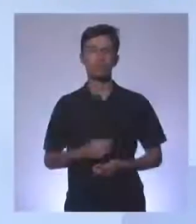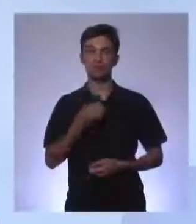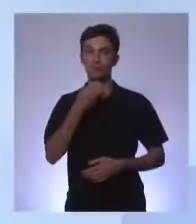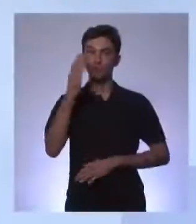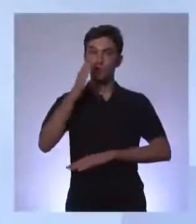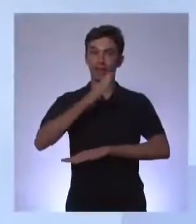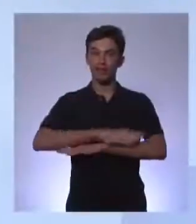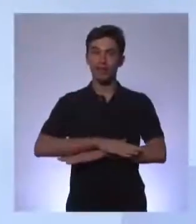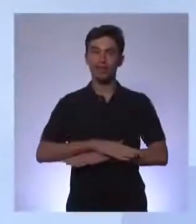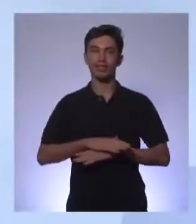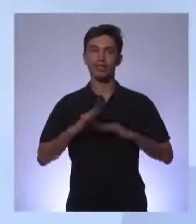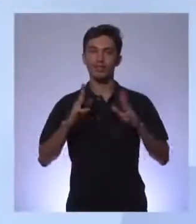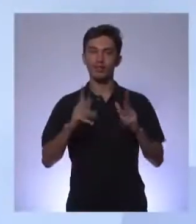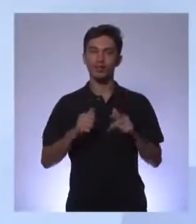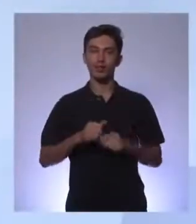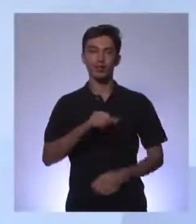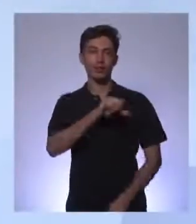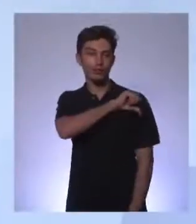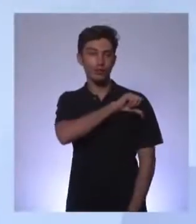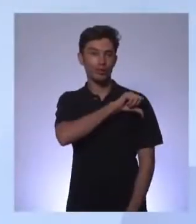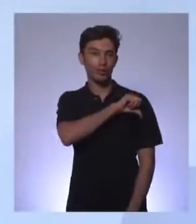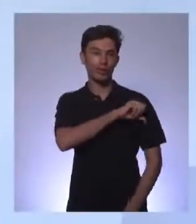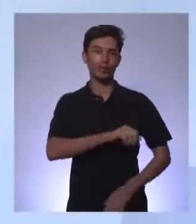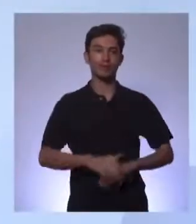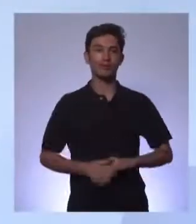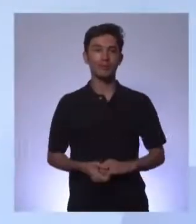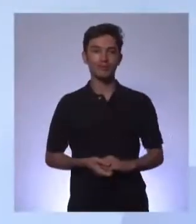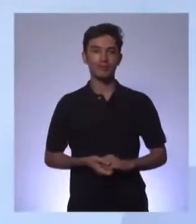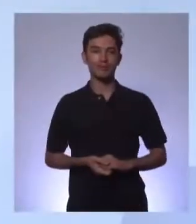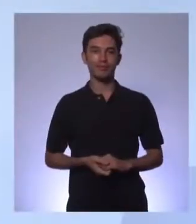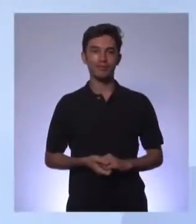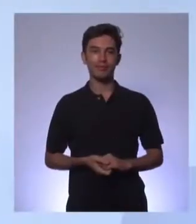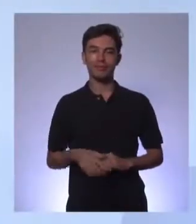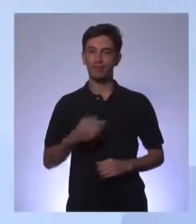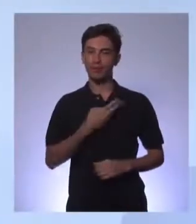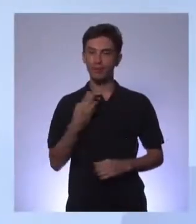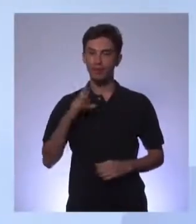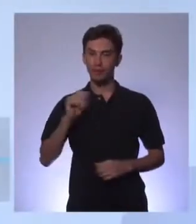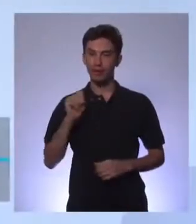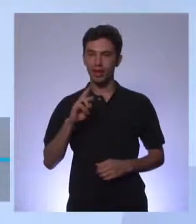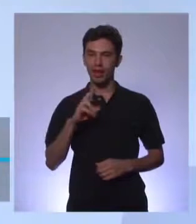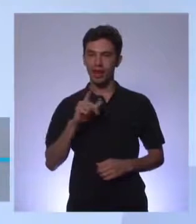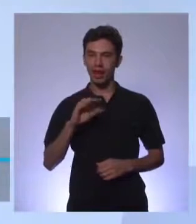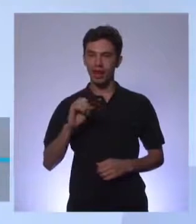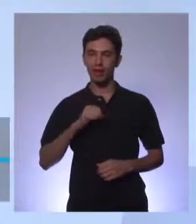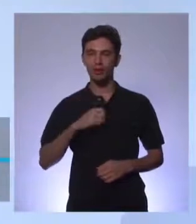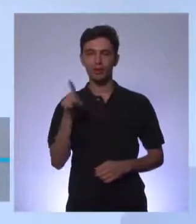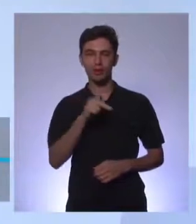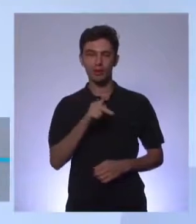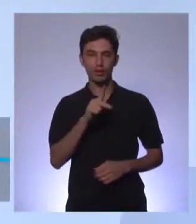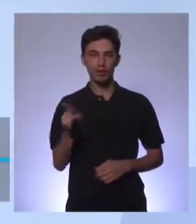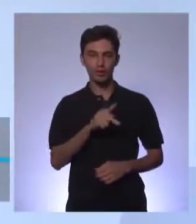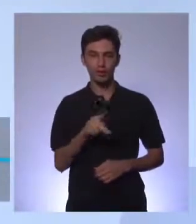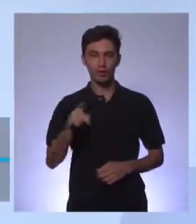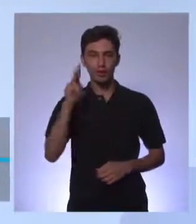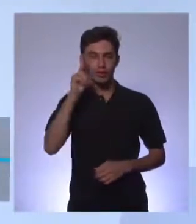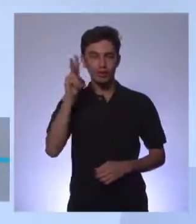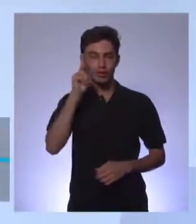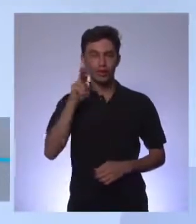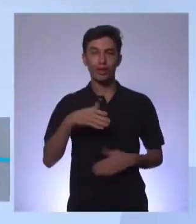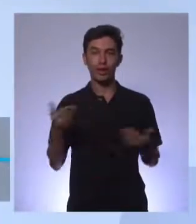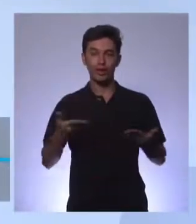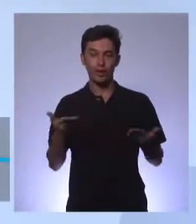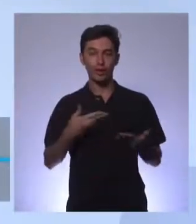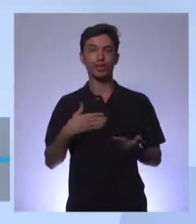Boa tarde, galera do nono ano. Eu sou o professor Carlos Neri, professor de História, e hoje